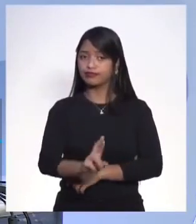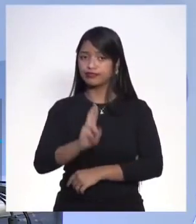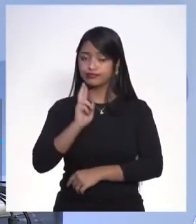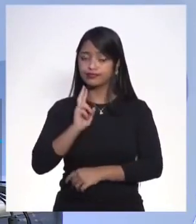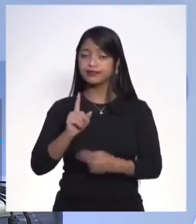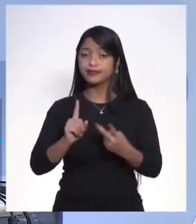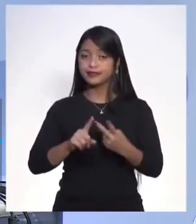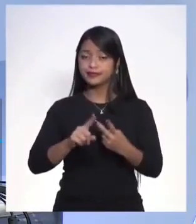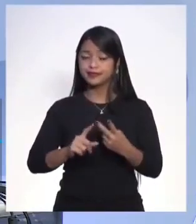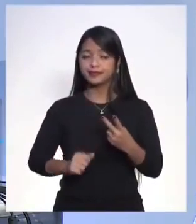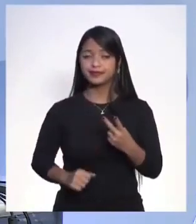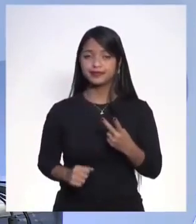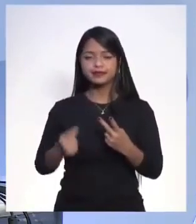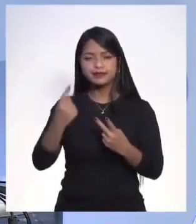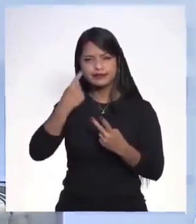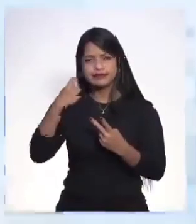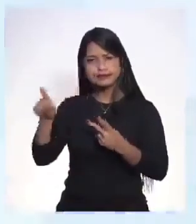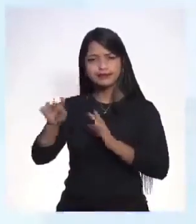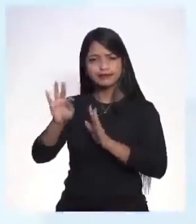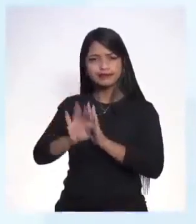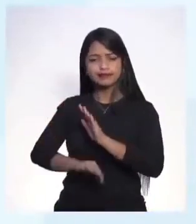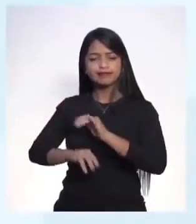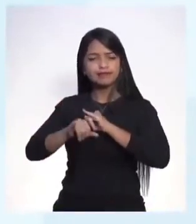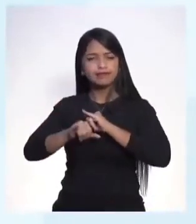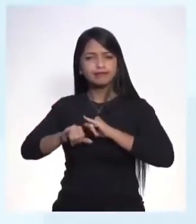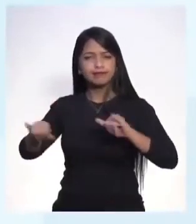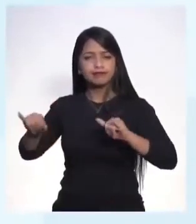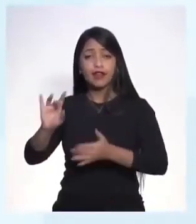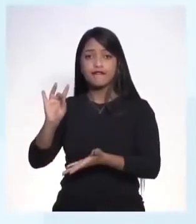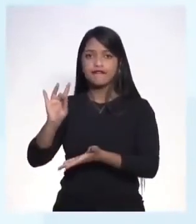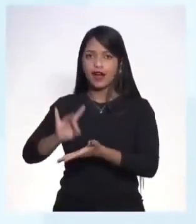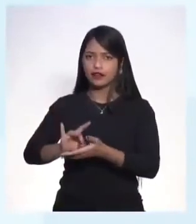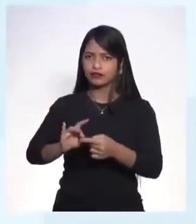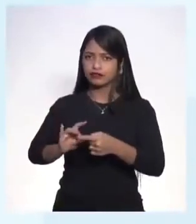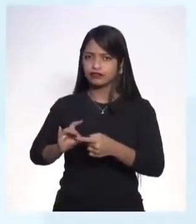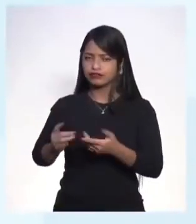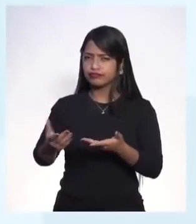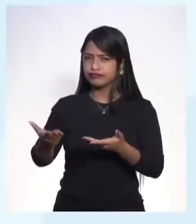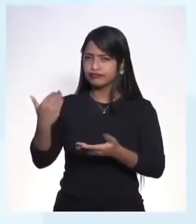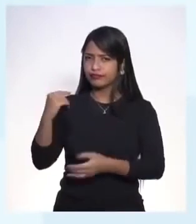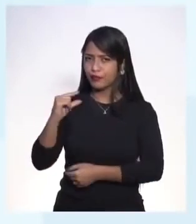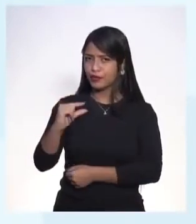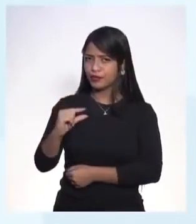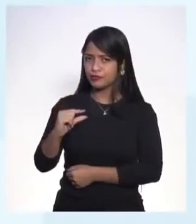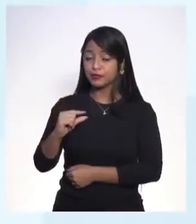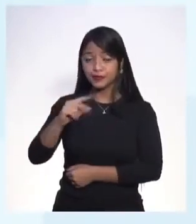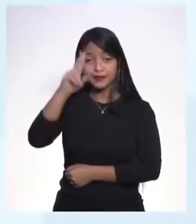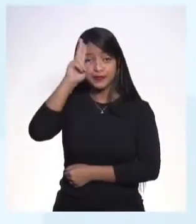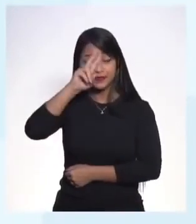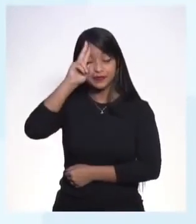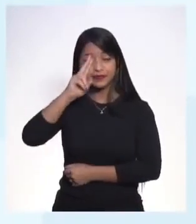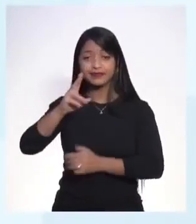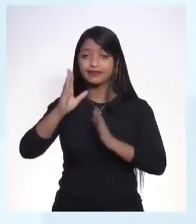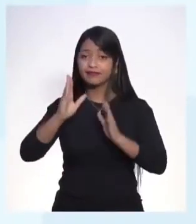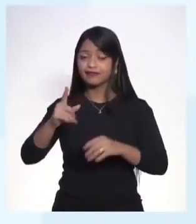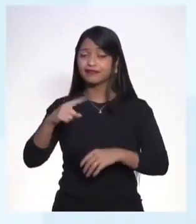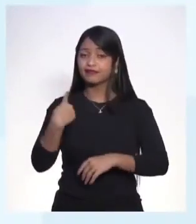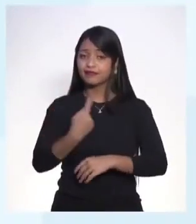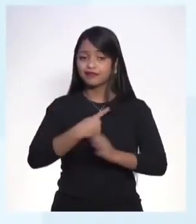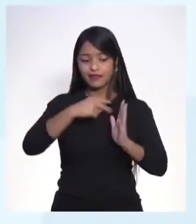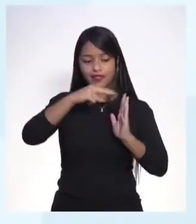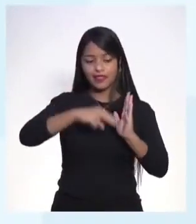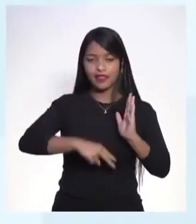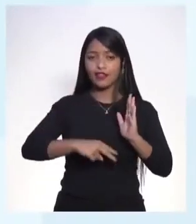o fato apresentado na notícia é atual? Explique, lembrando que a gente já questionou até a questão do